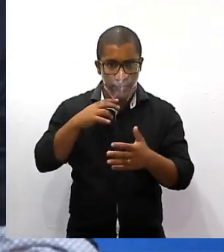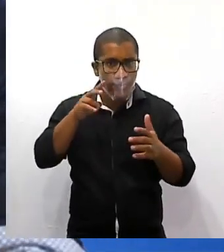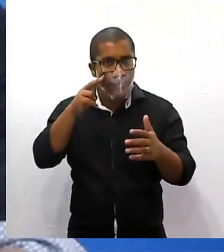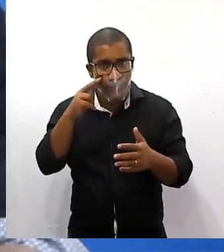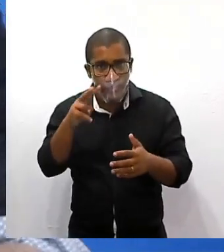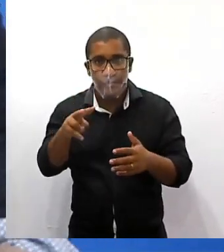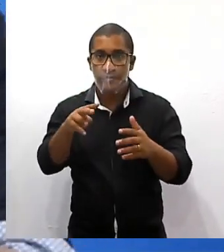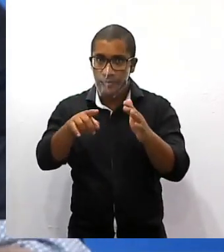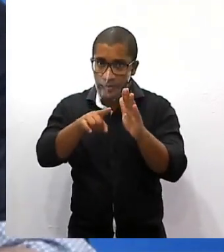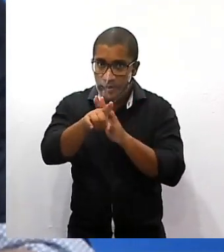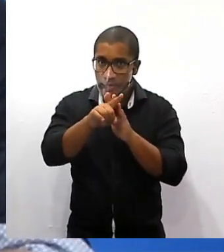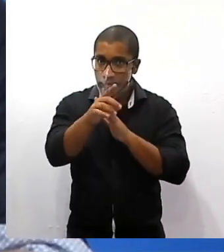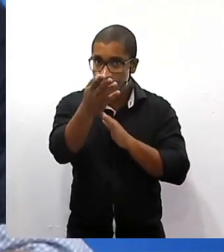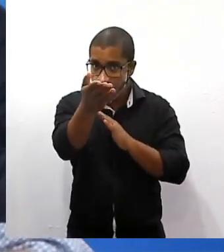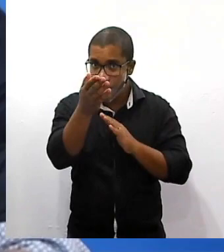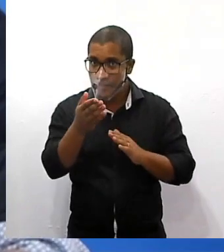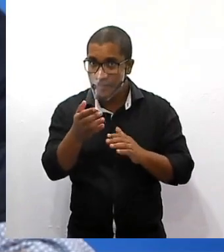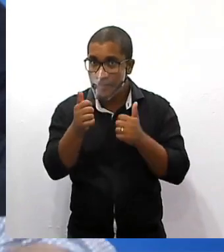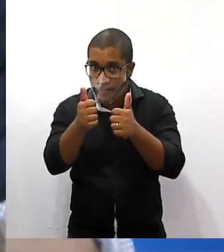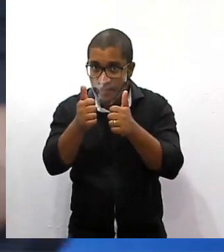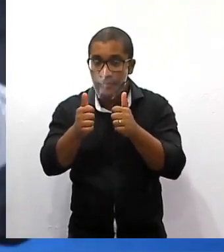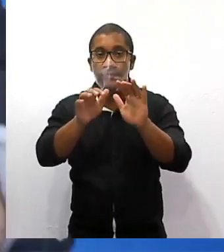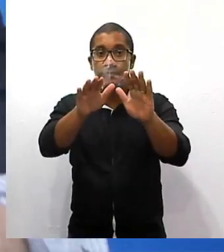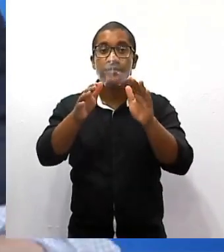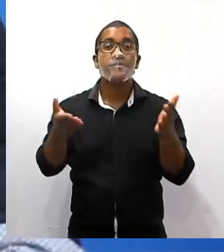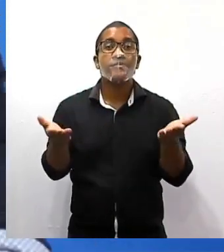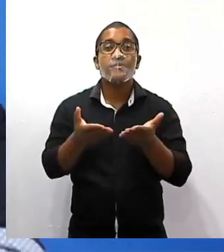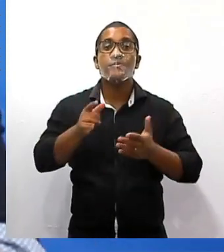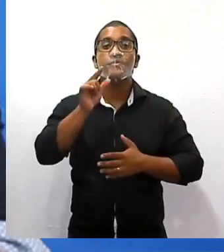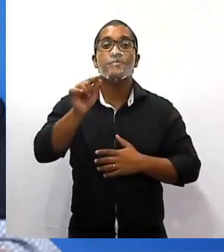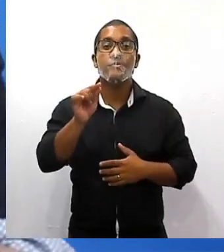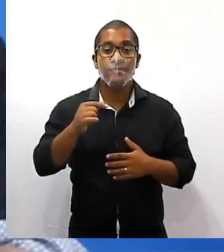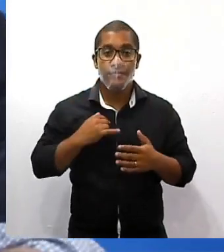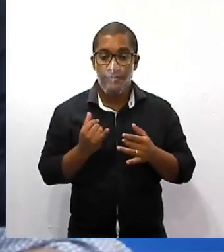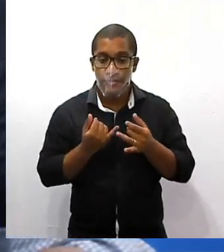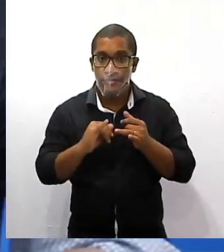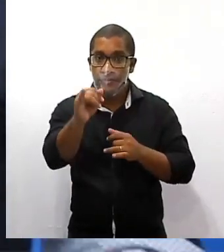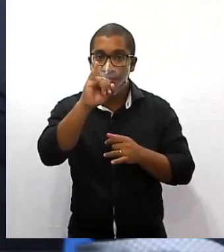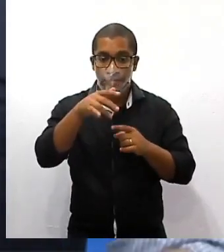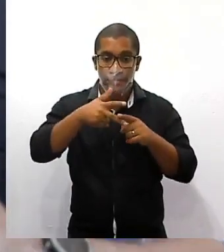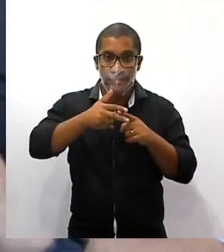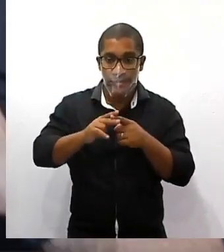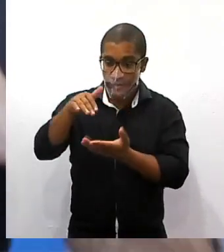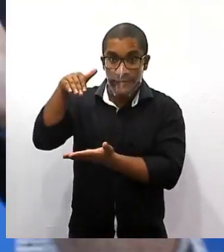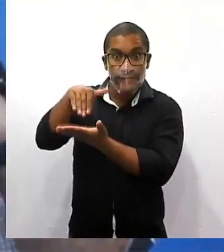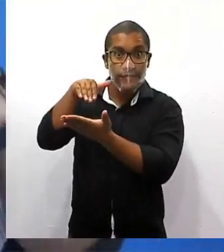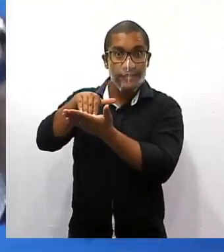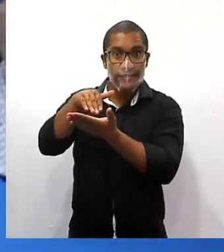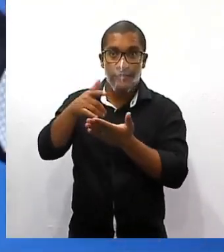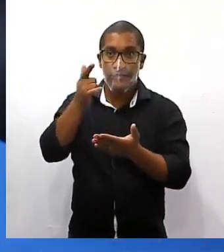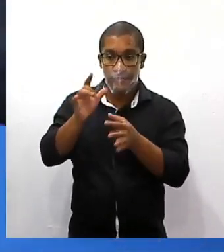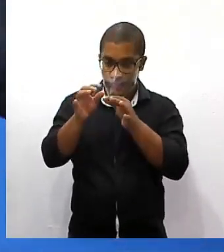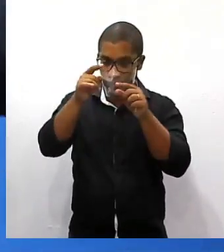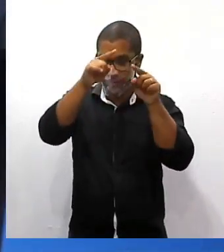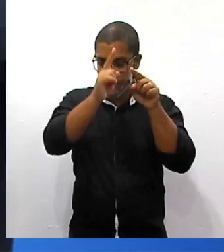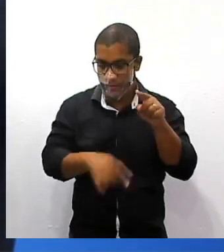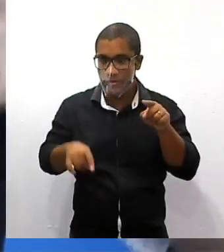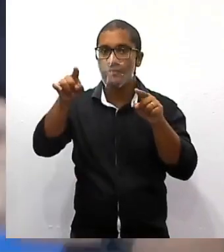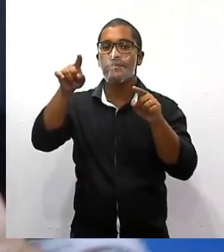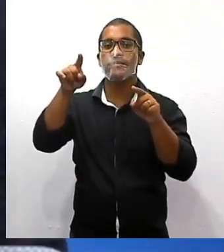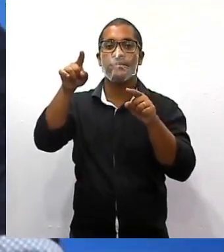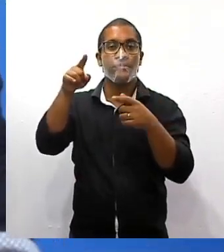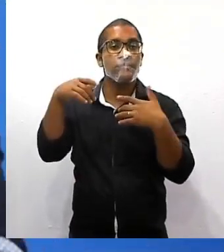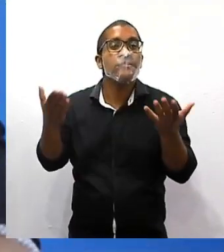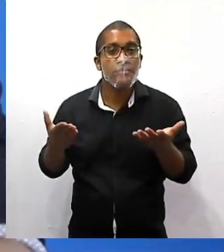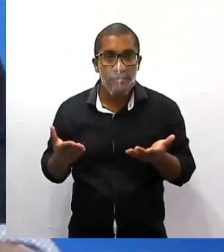gente aqui no canal do Educa PE. Vamos agora para a energia mecânica final, quando ele atinge a altura máxima. Pois